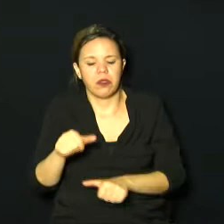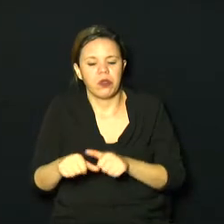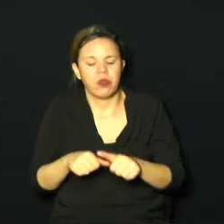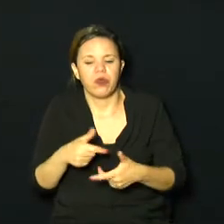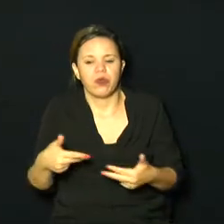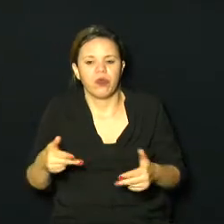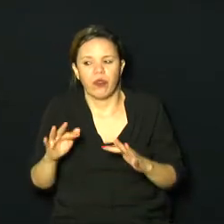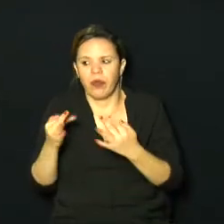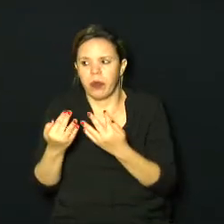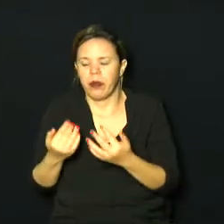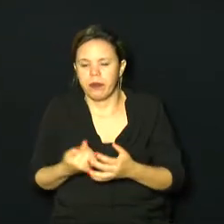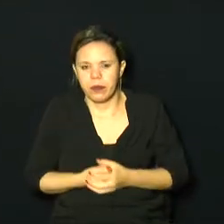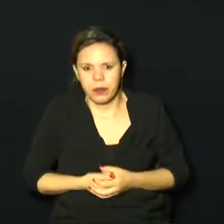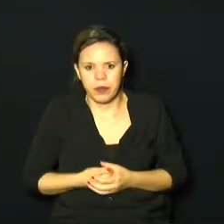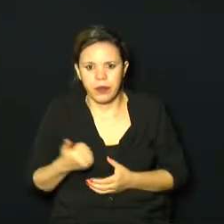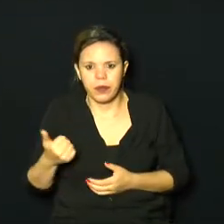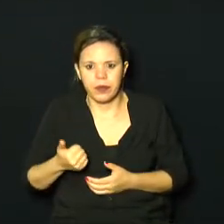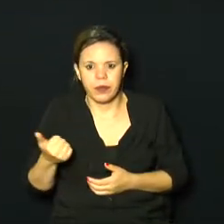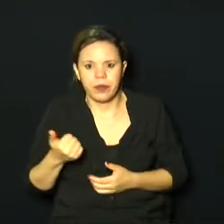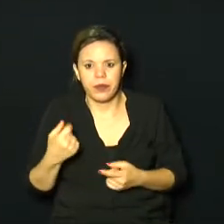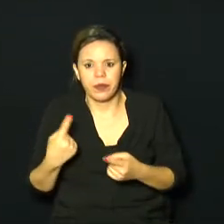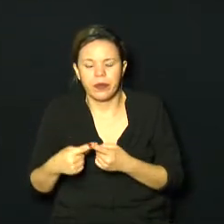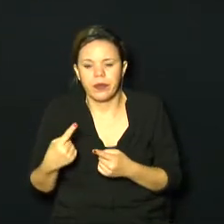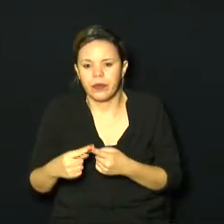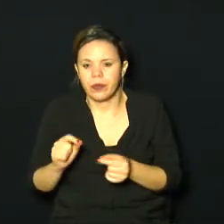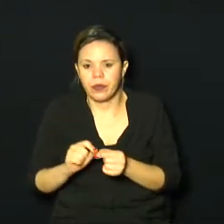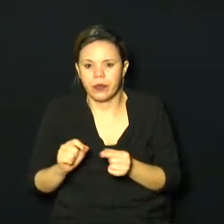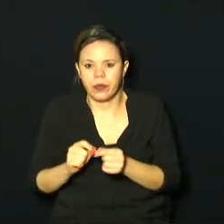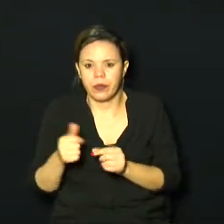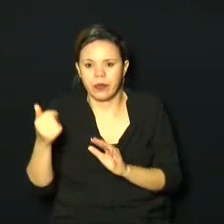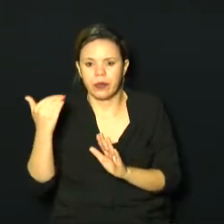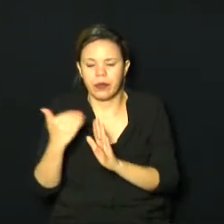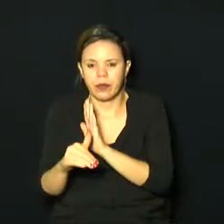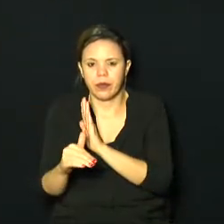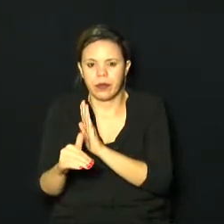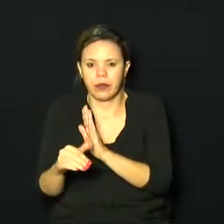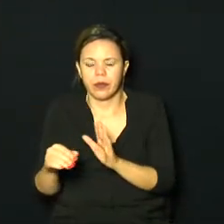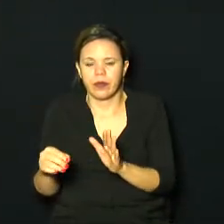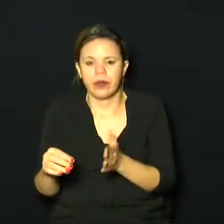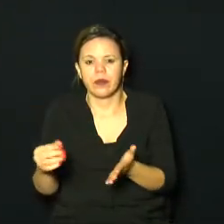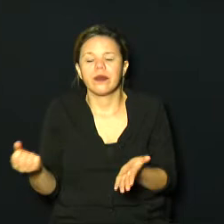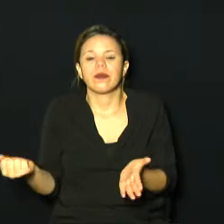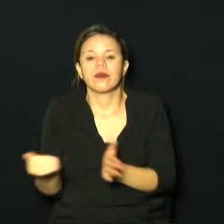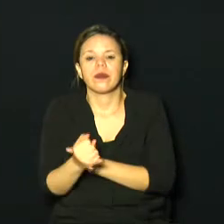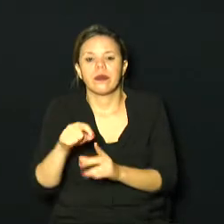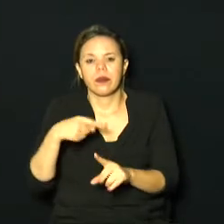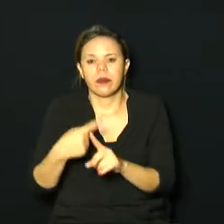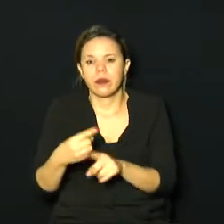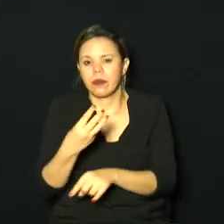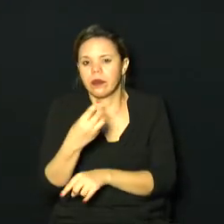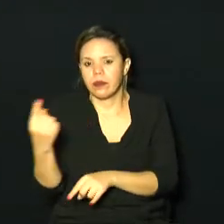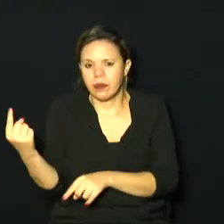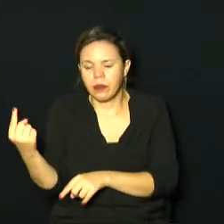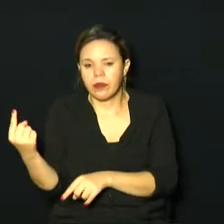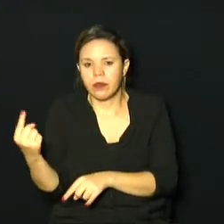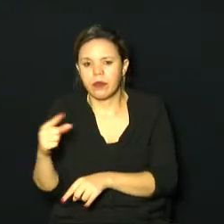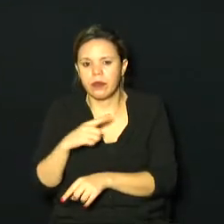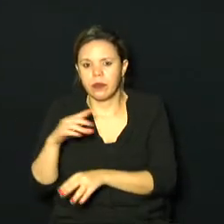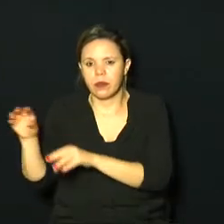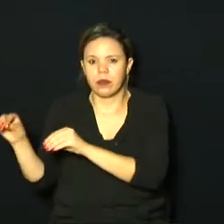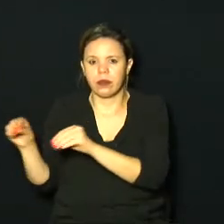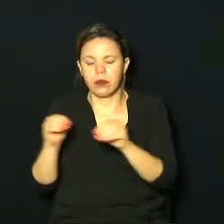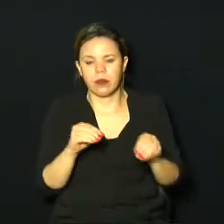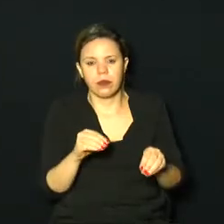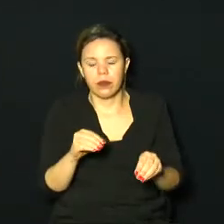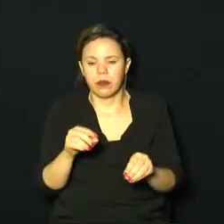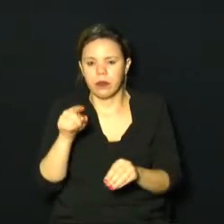de famílias. Primeiro, porque quando faz a primeira lista, nos autos consta que tem mais de 31 famílias que estavam em processo de mudança, porque